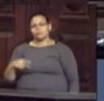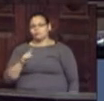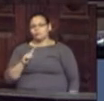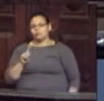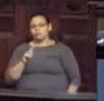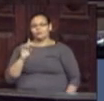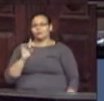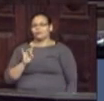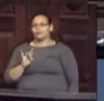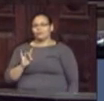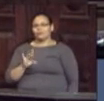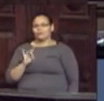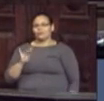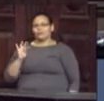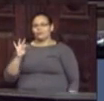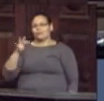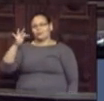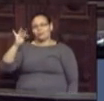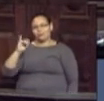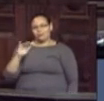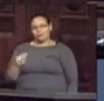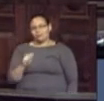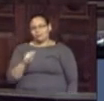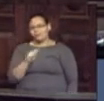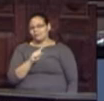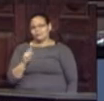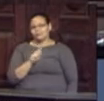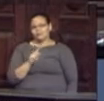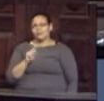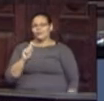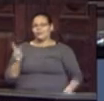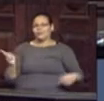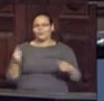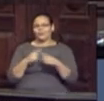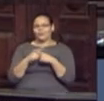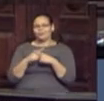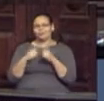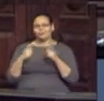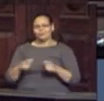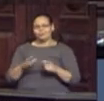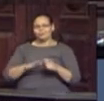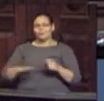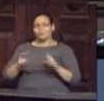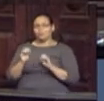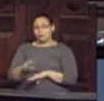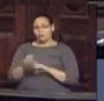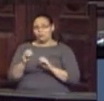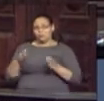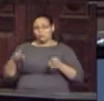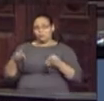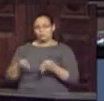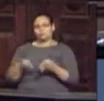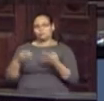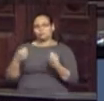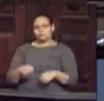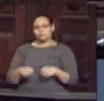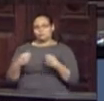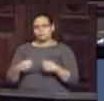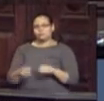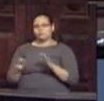é uma atividade meramente técnica. Ao contrário, principalmente em áreas como a educação, o planejamento precisa